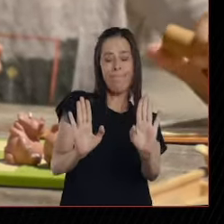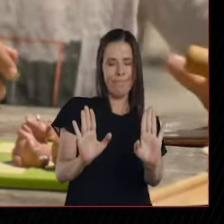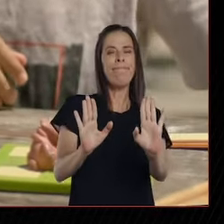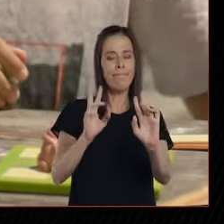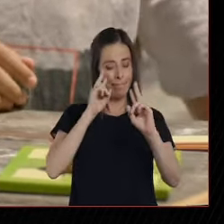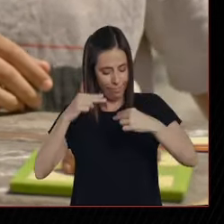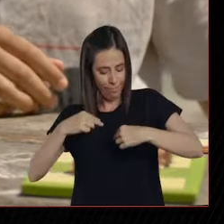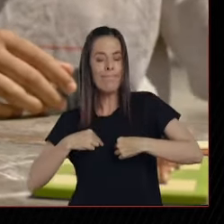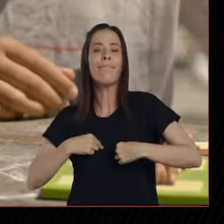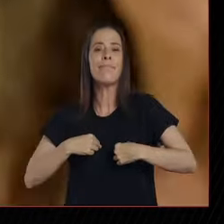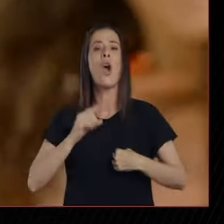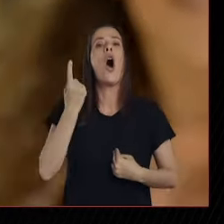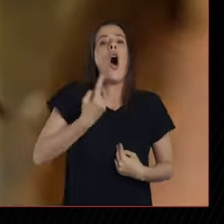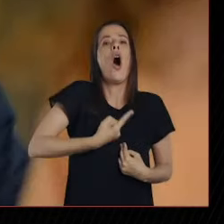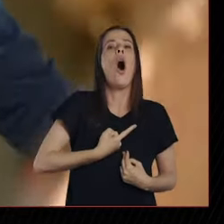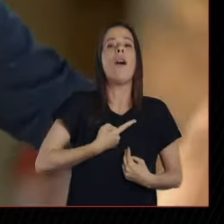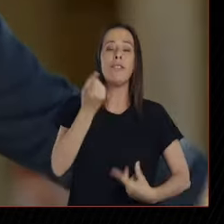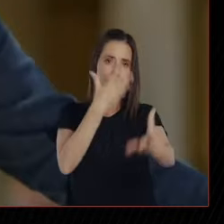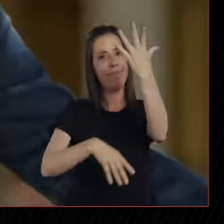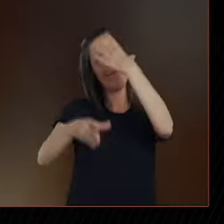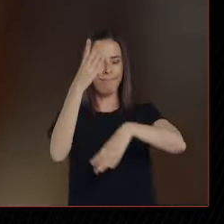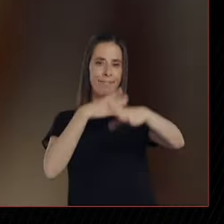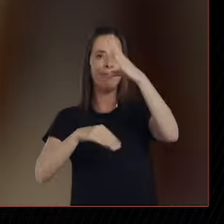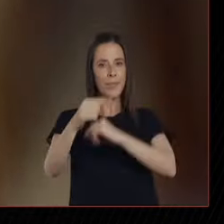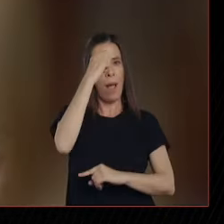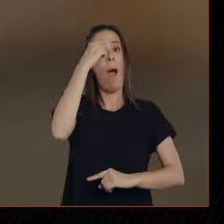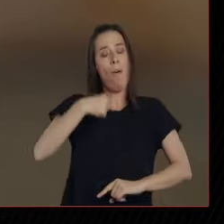Ah, é fixe, é inclusivo.